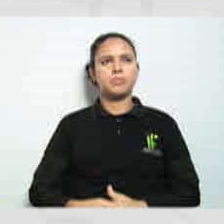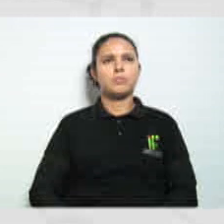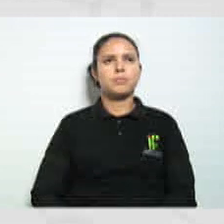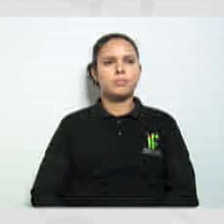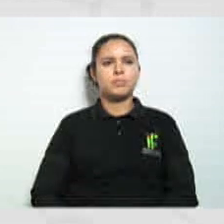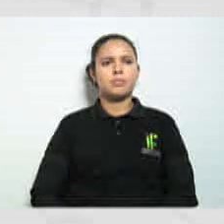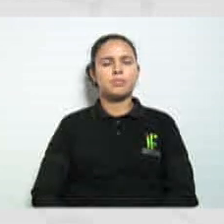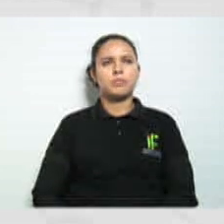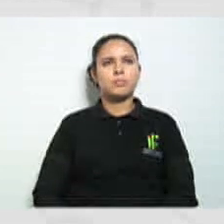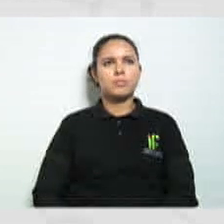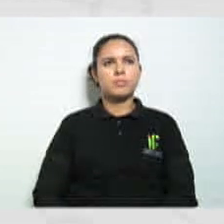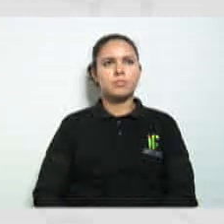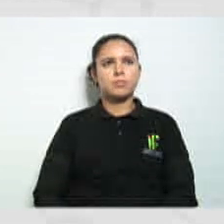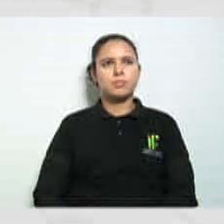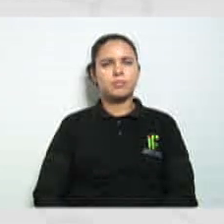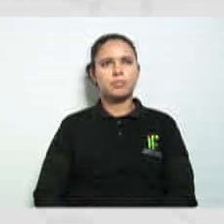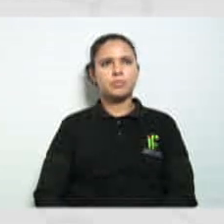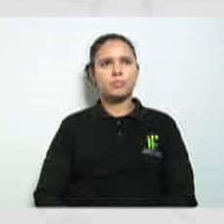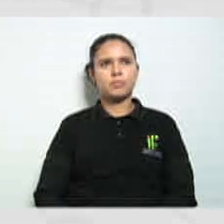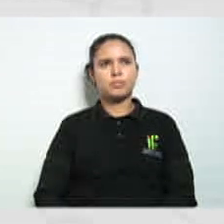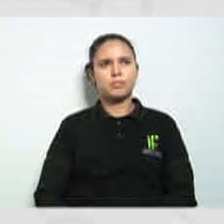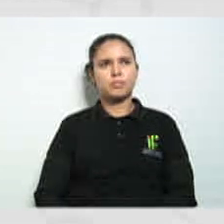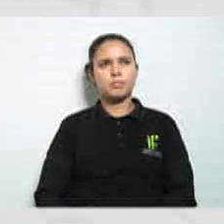Ok, então aqui está